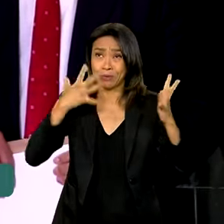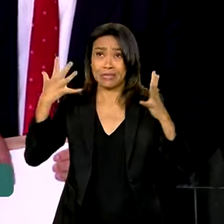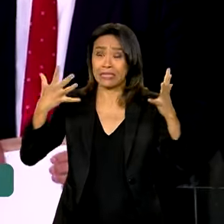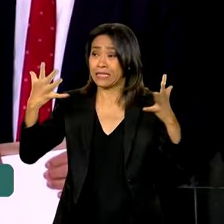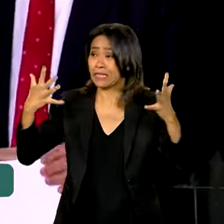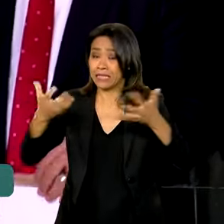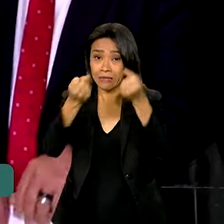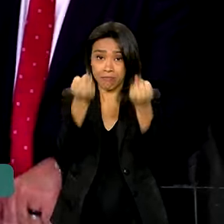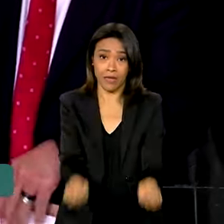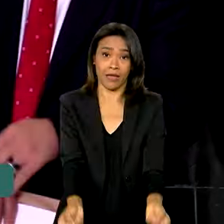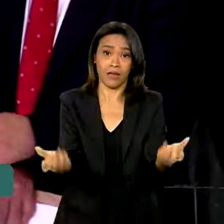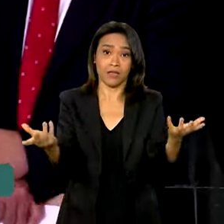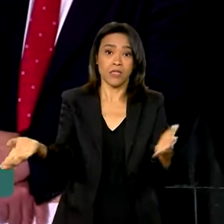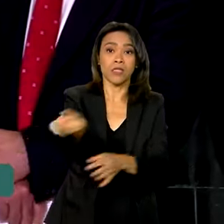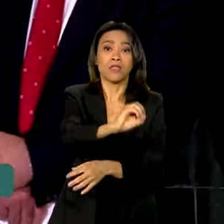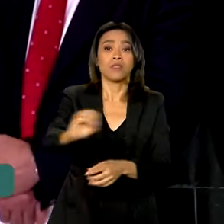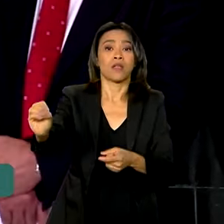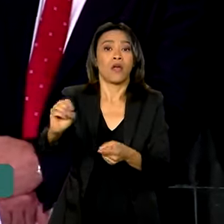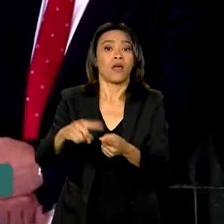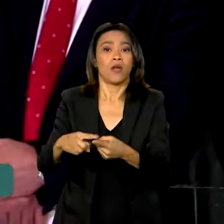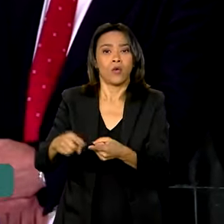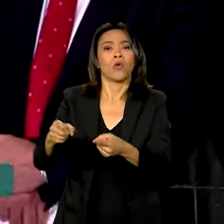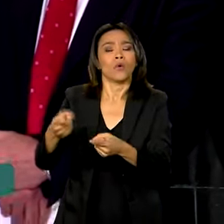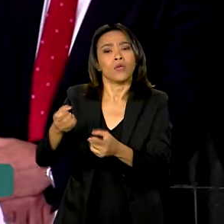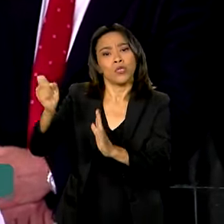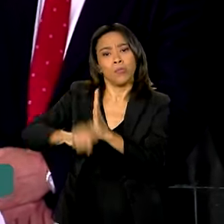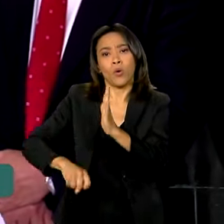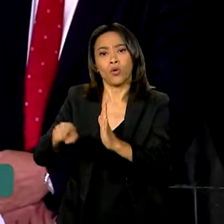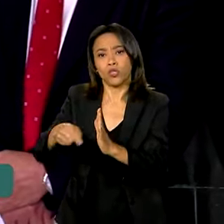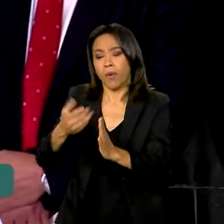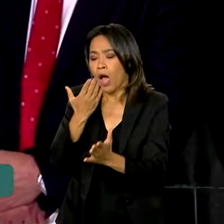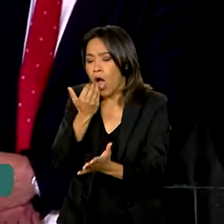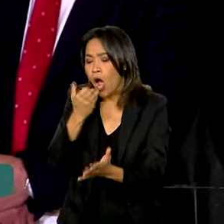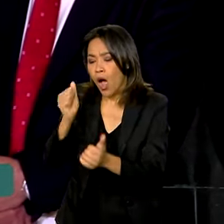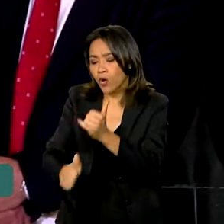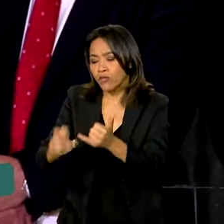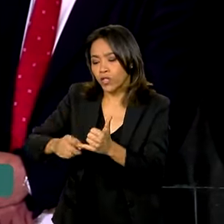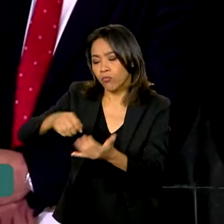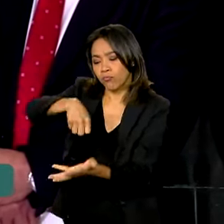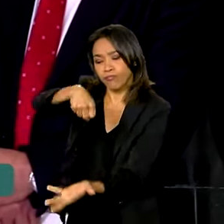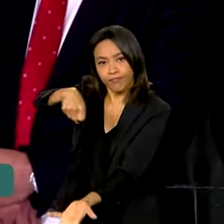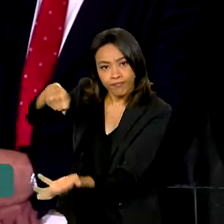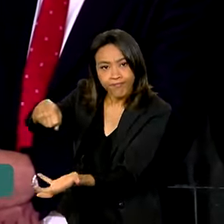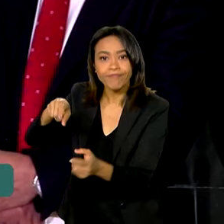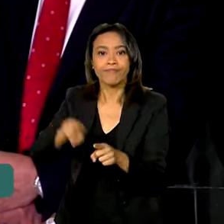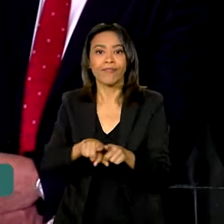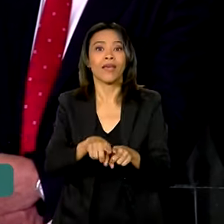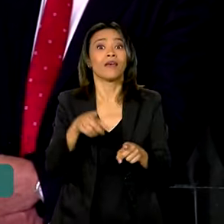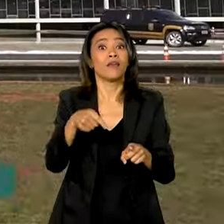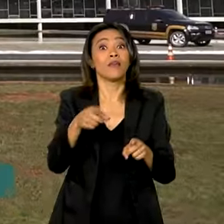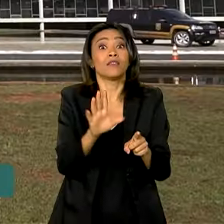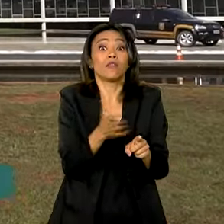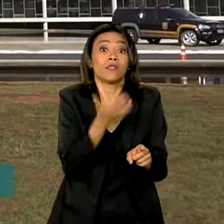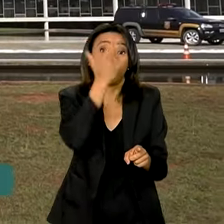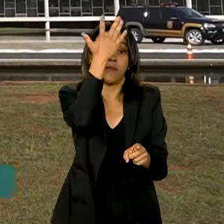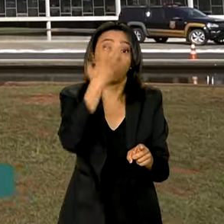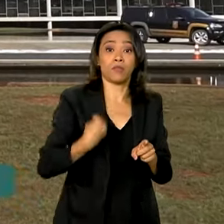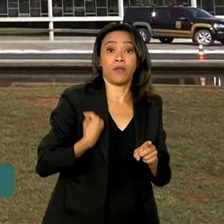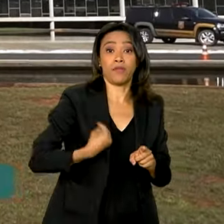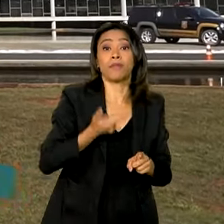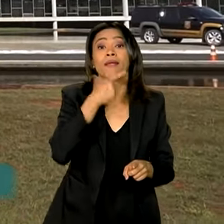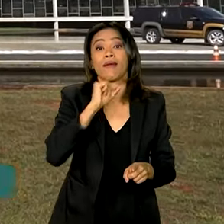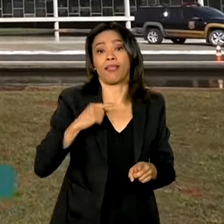que zera imposto para a cesta de alimentos, reduz o imposto para a maioria da população e simplifica a vida do empresário. Além